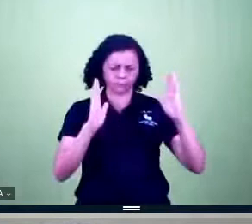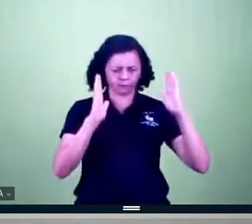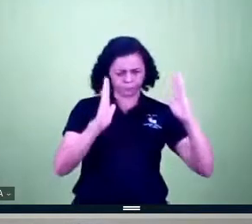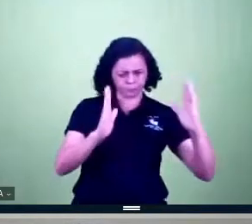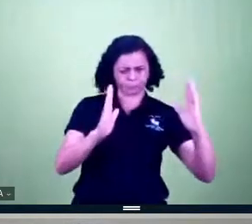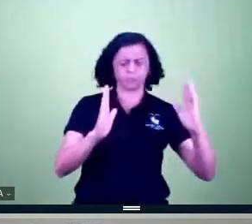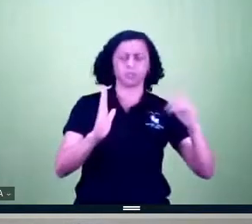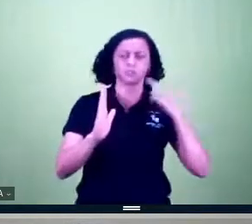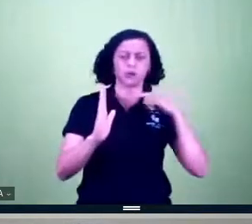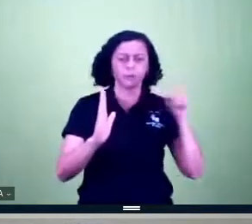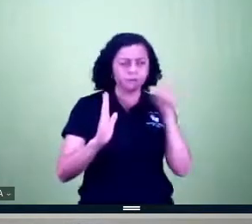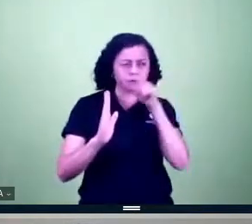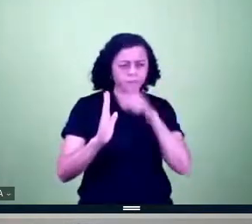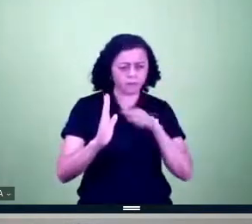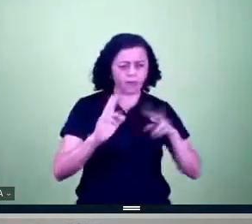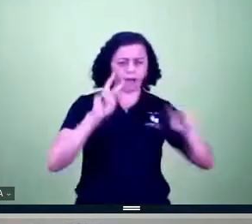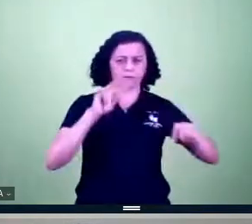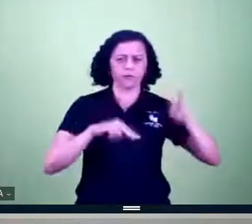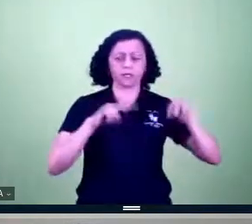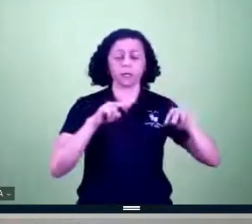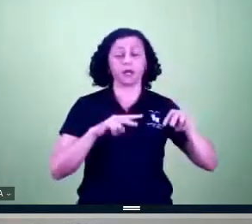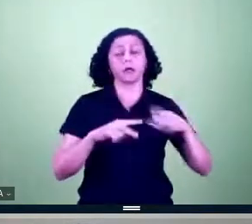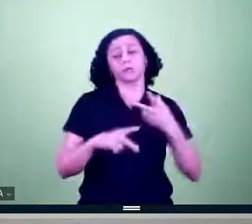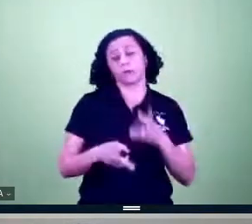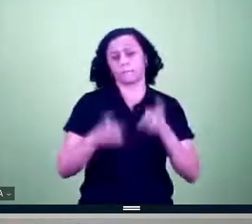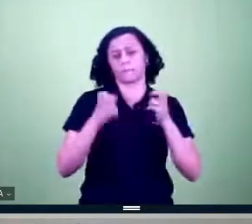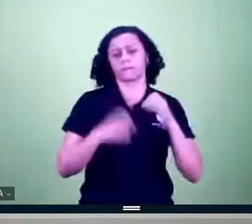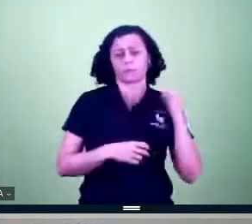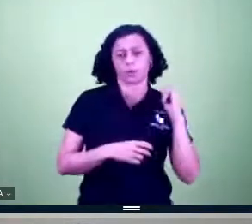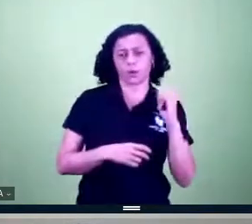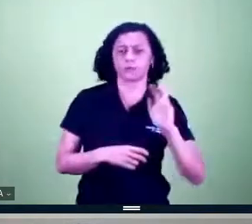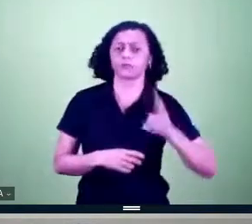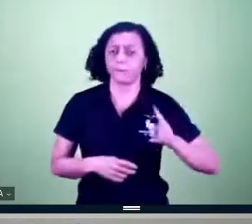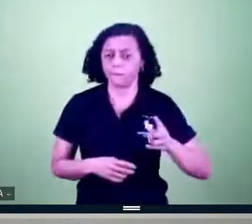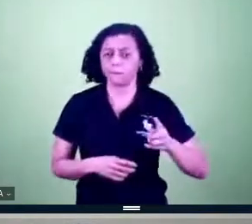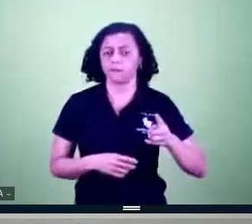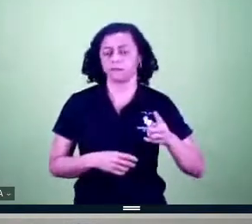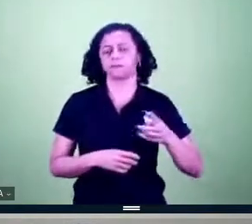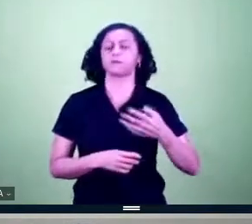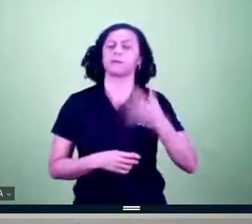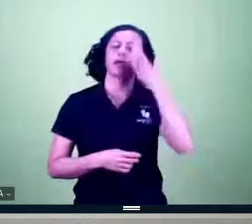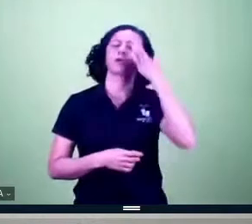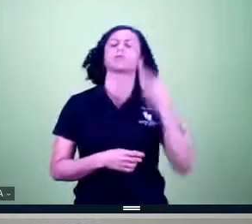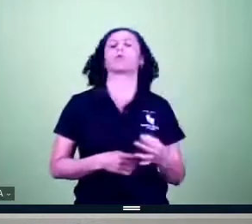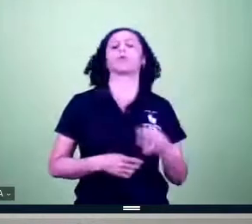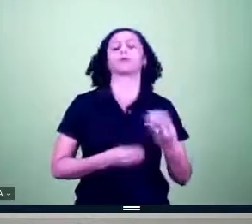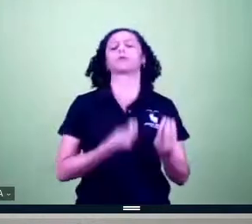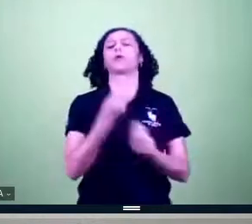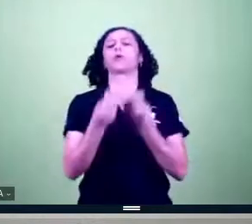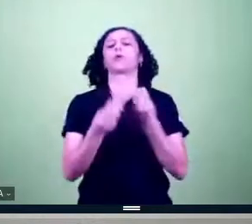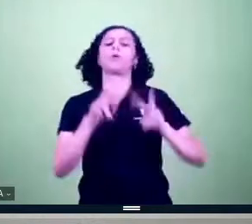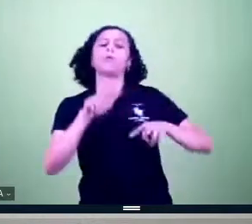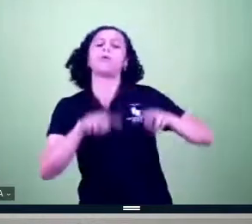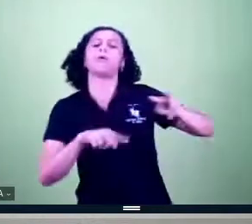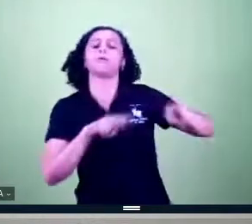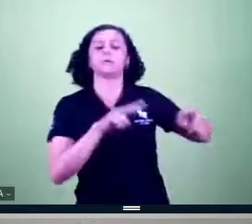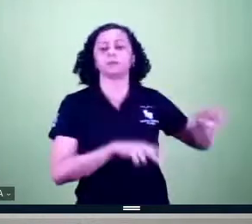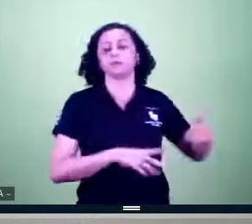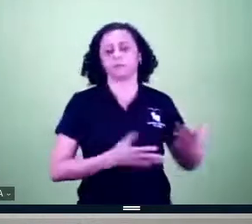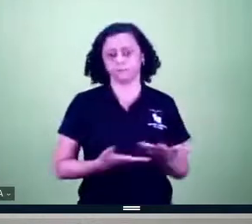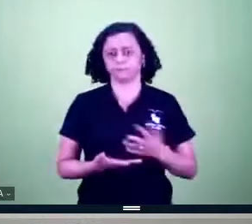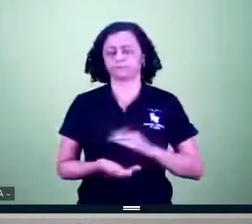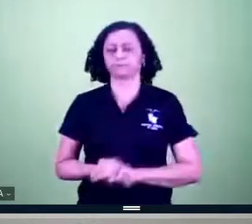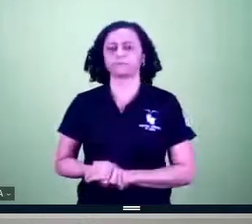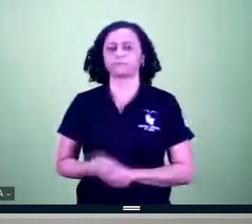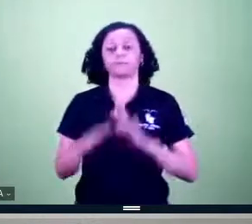está em série, basta perceber que a corrente é a mesma, e isso vai nos dar uma orientação de como proceder na análise do nosso circuito, tá?